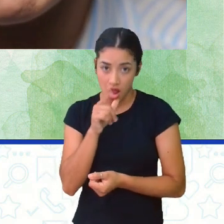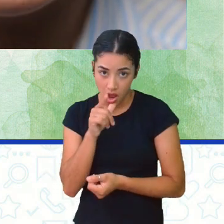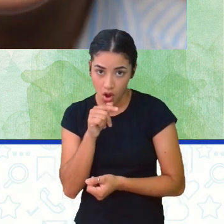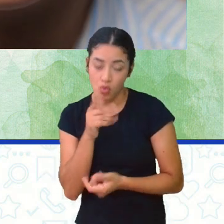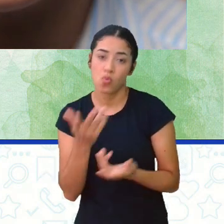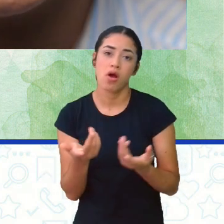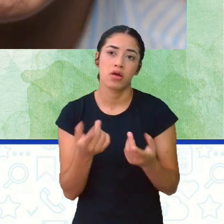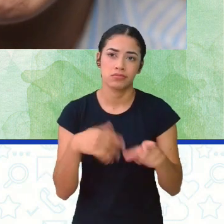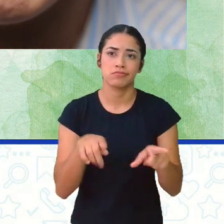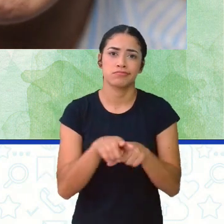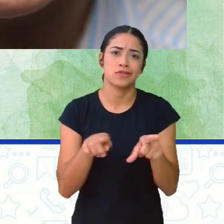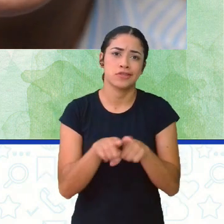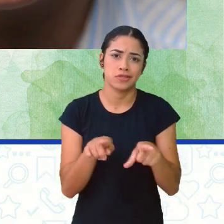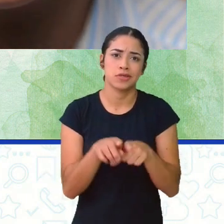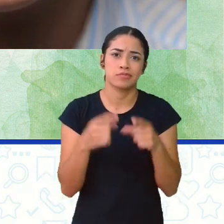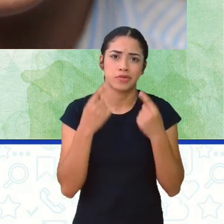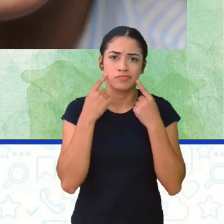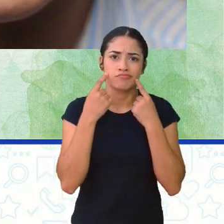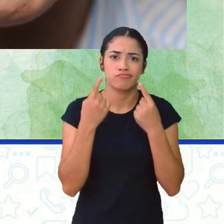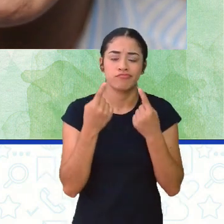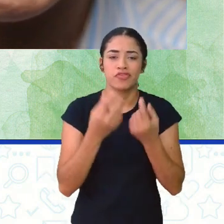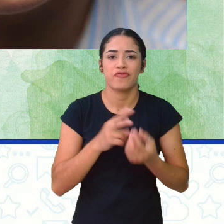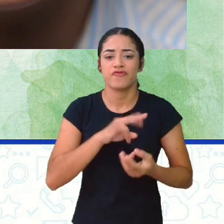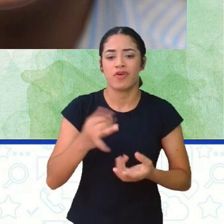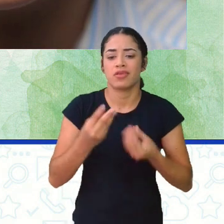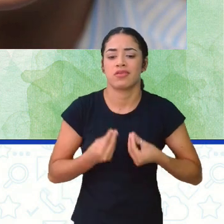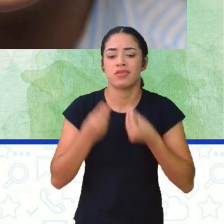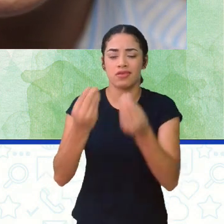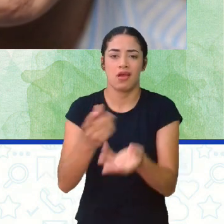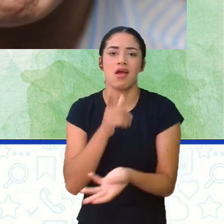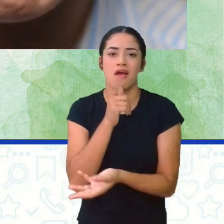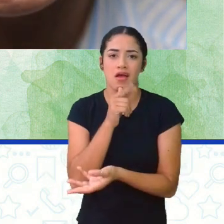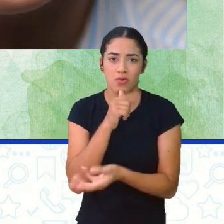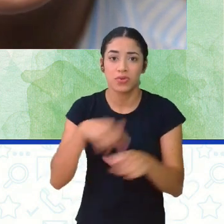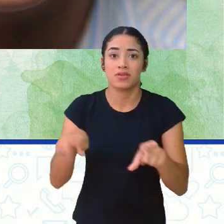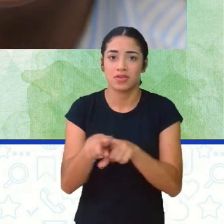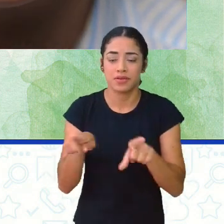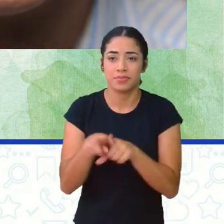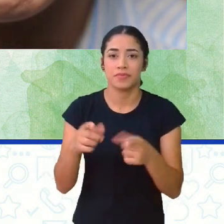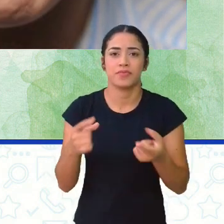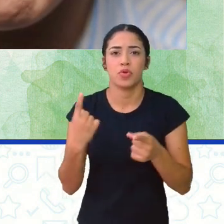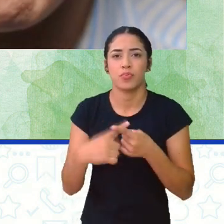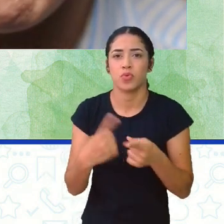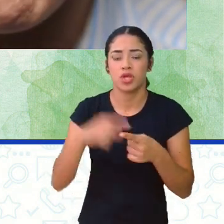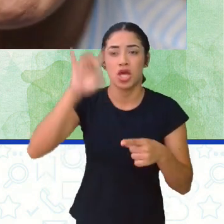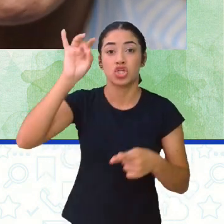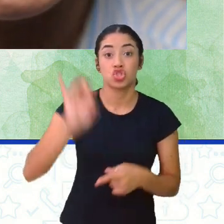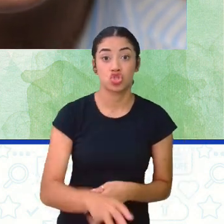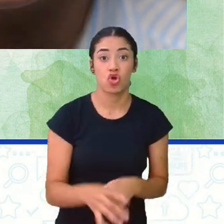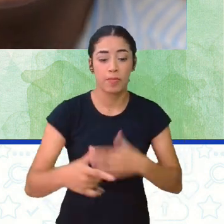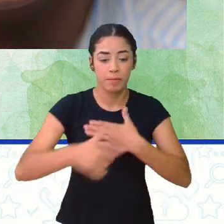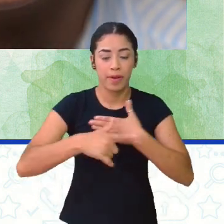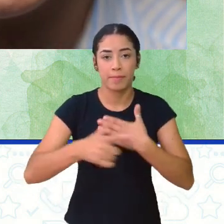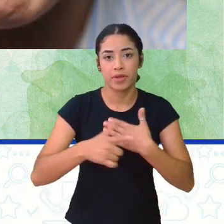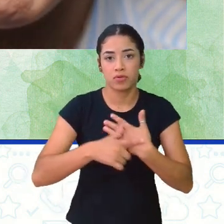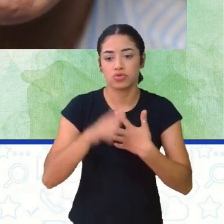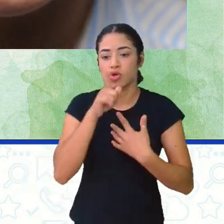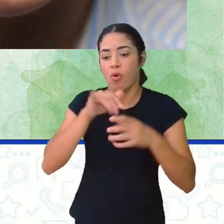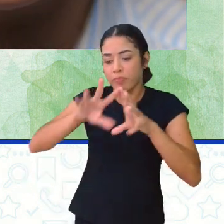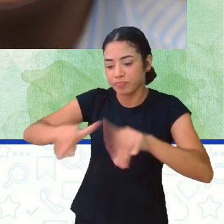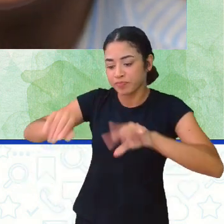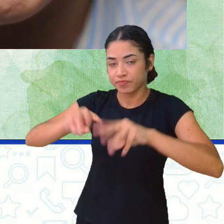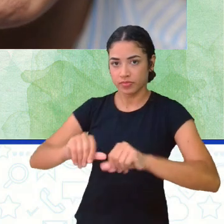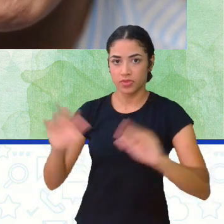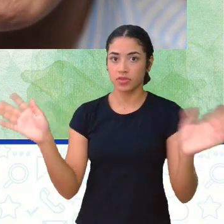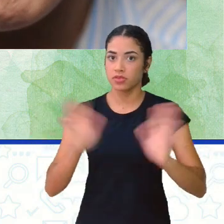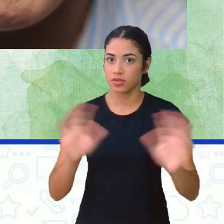porque essas glândulas, elas não têm apenas a função de umedecer, mas em alguns alimentos a digestão